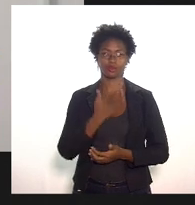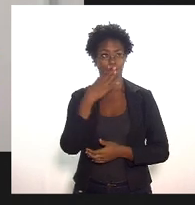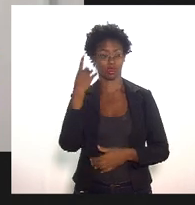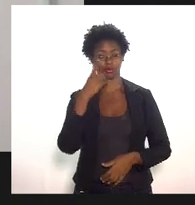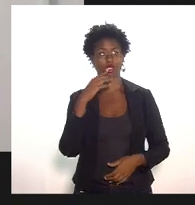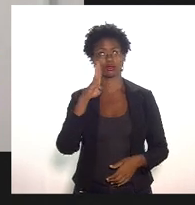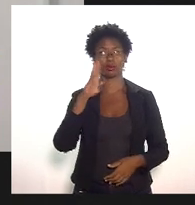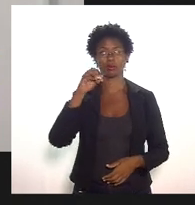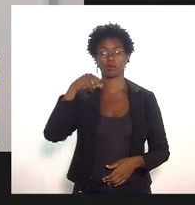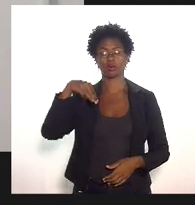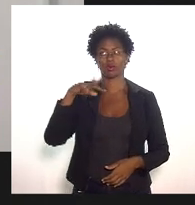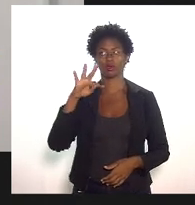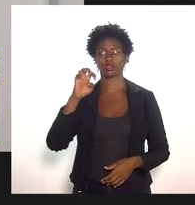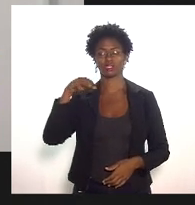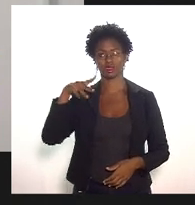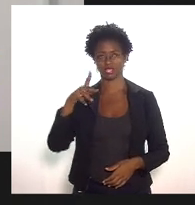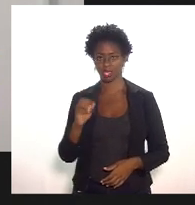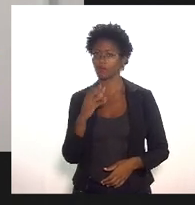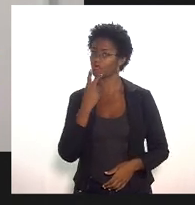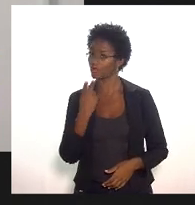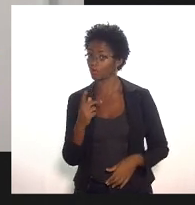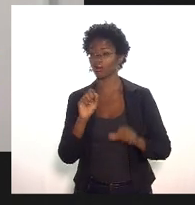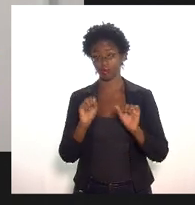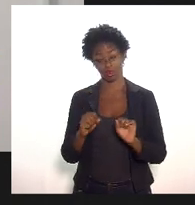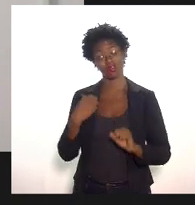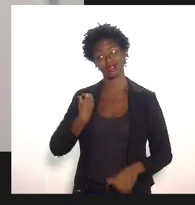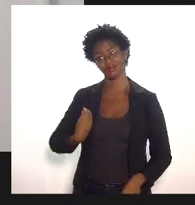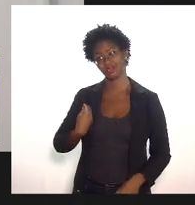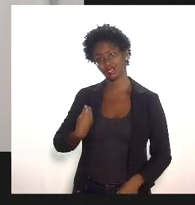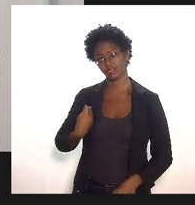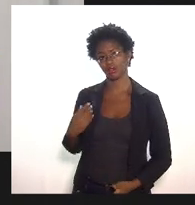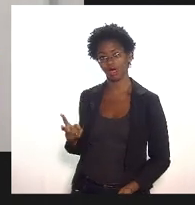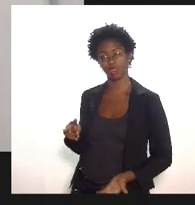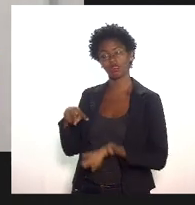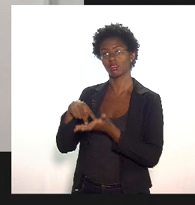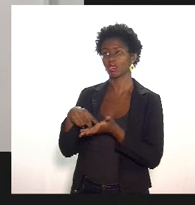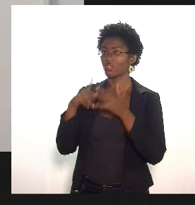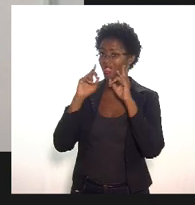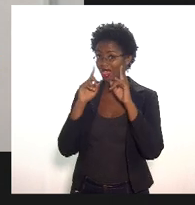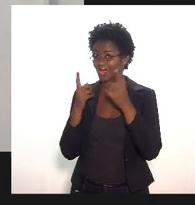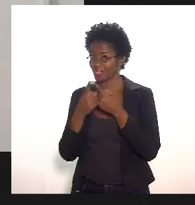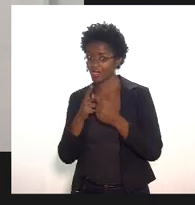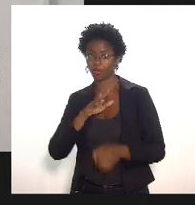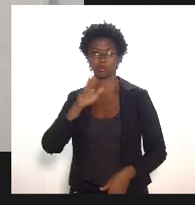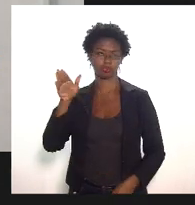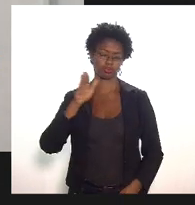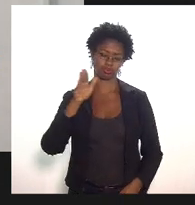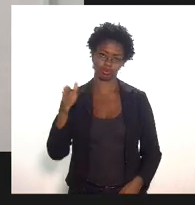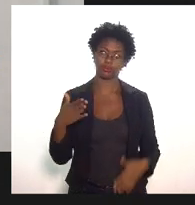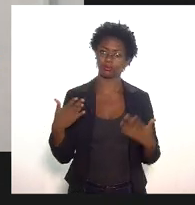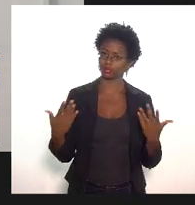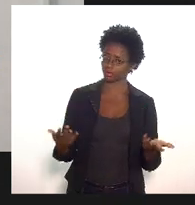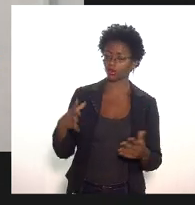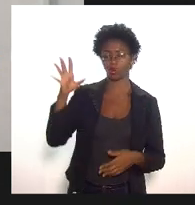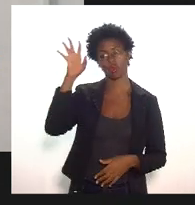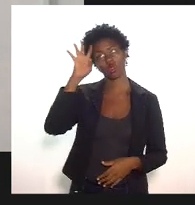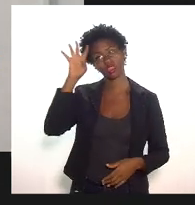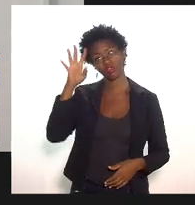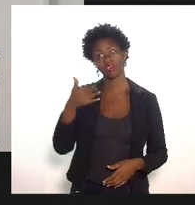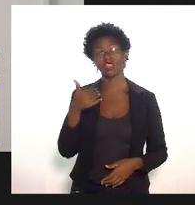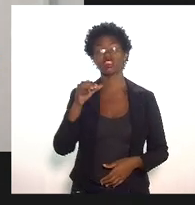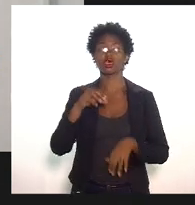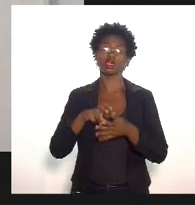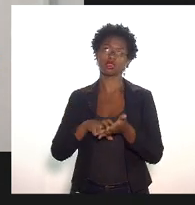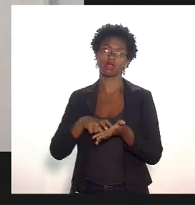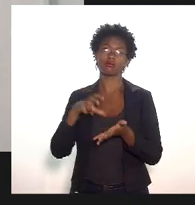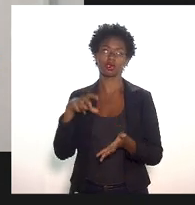pontuou que ele poderia estar também presencialmente comparecendo, né, às reuniões. Então, na quarta-feira, às 10 horas,